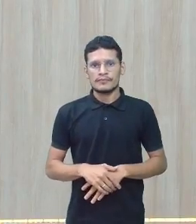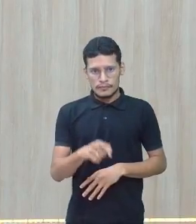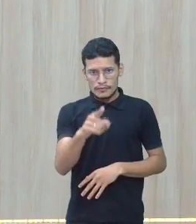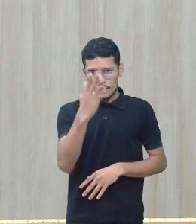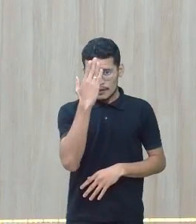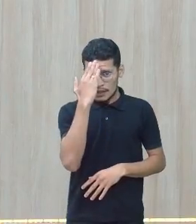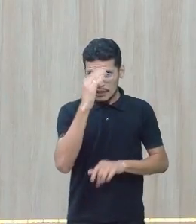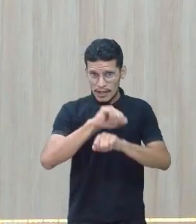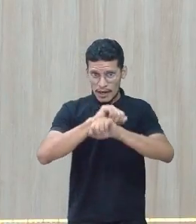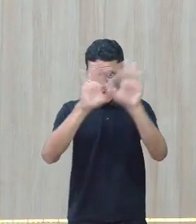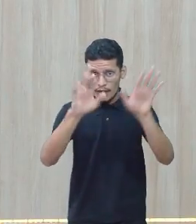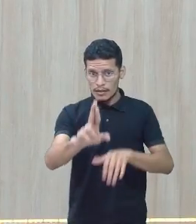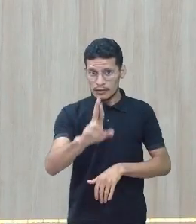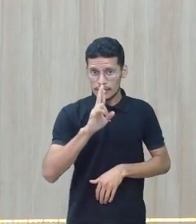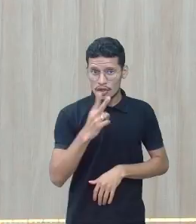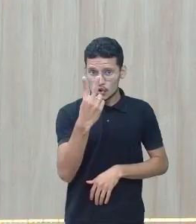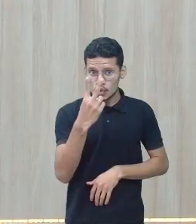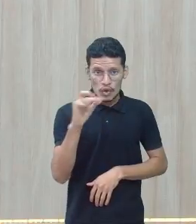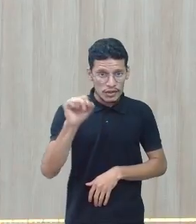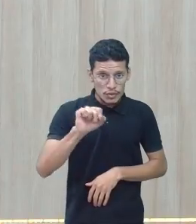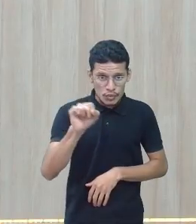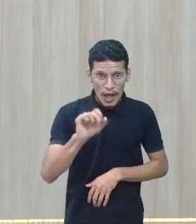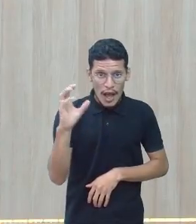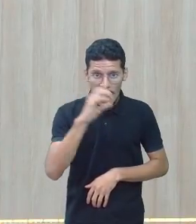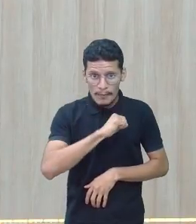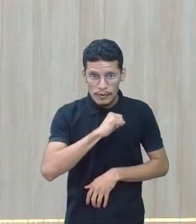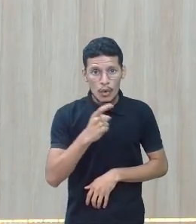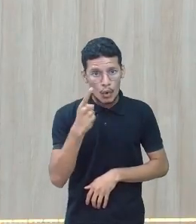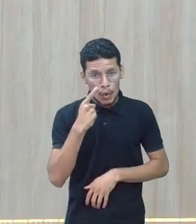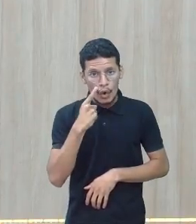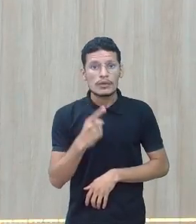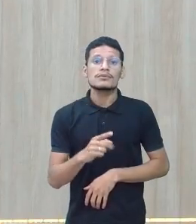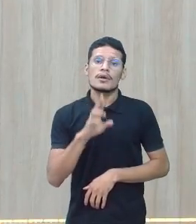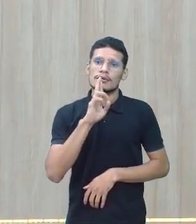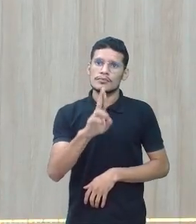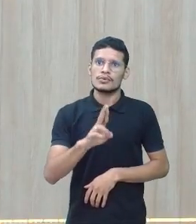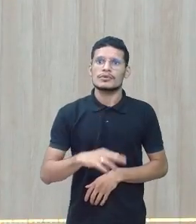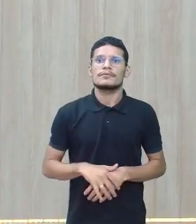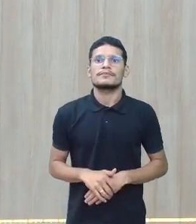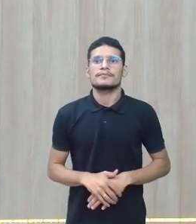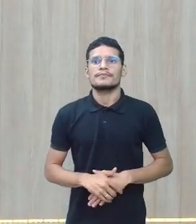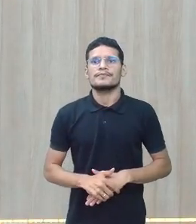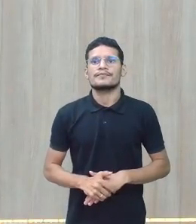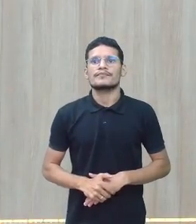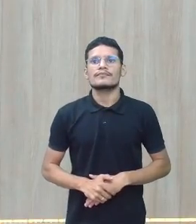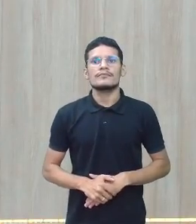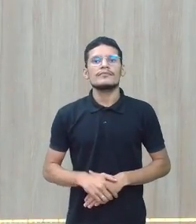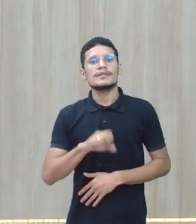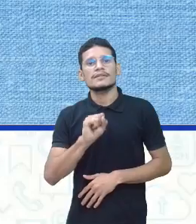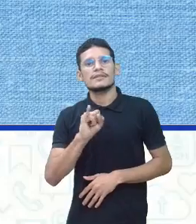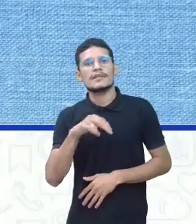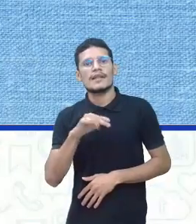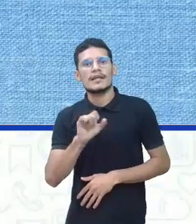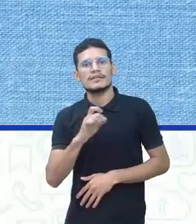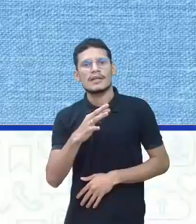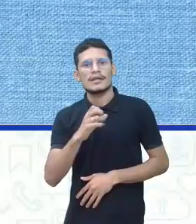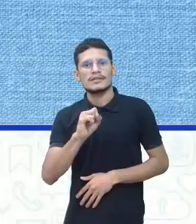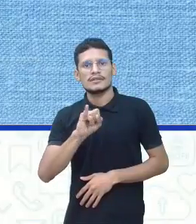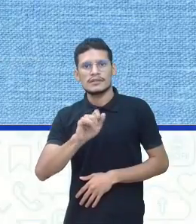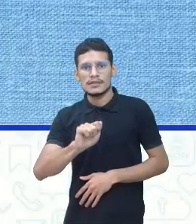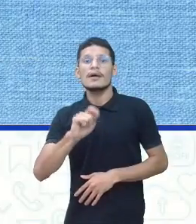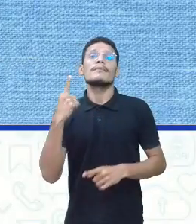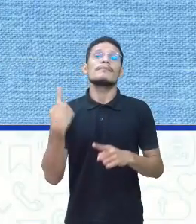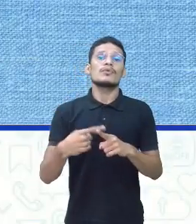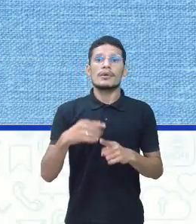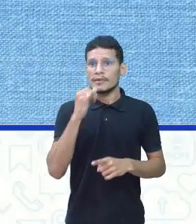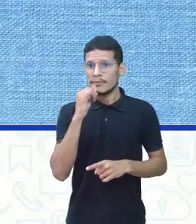consegue pensar e me dizer em 2 segundos? Então vamos lá, vamos ver a resposta. Eu estou falando de sinestesia